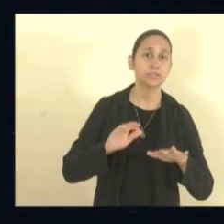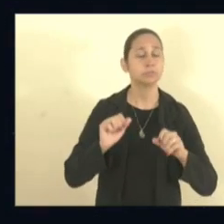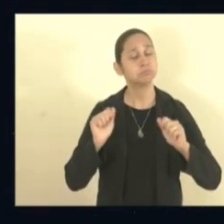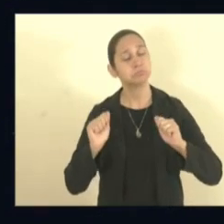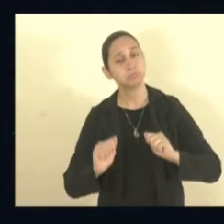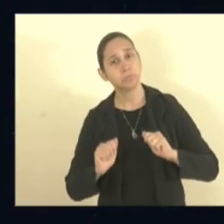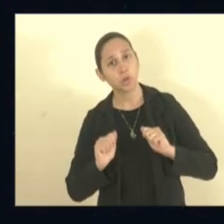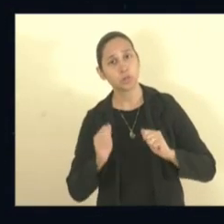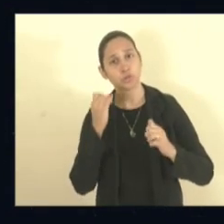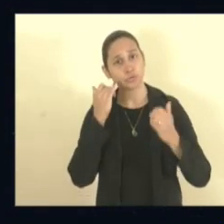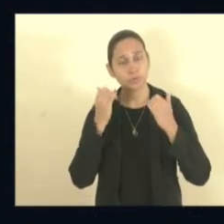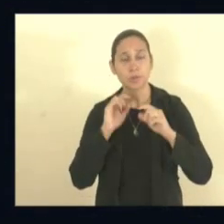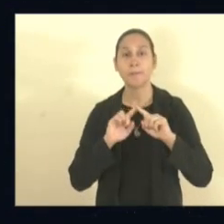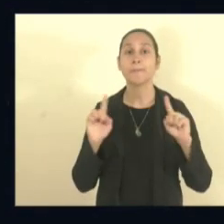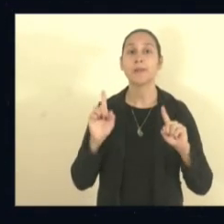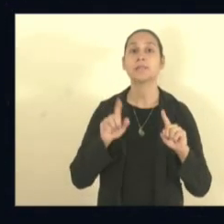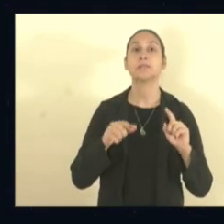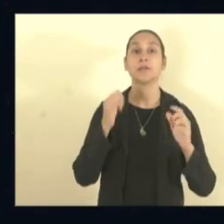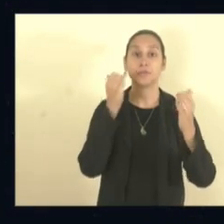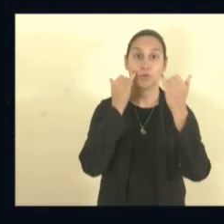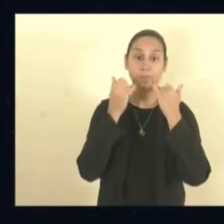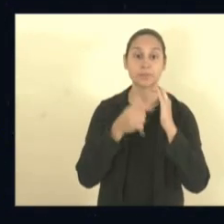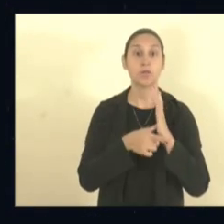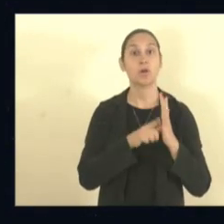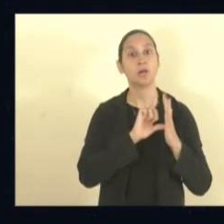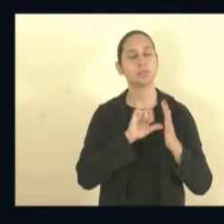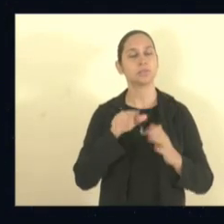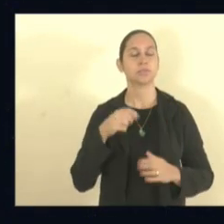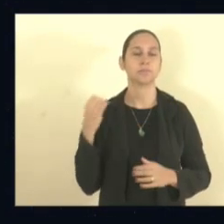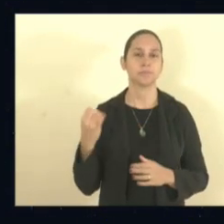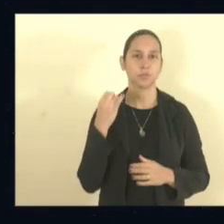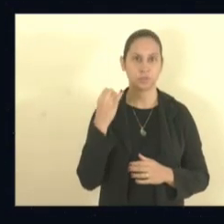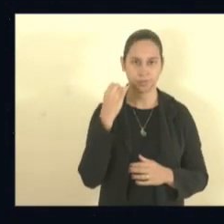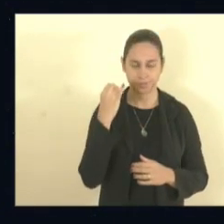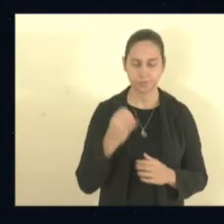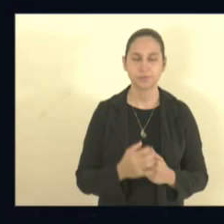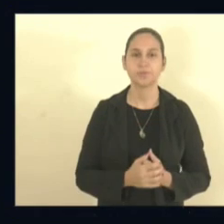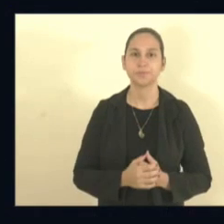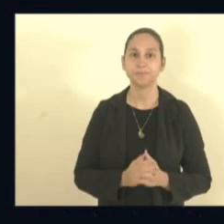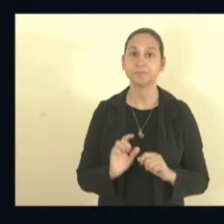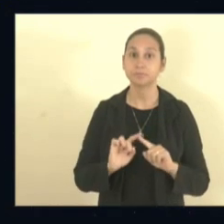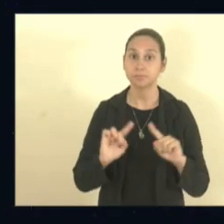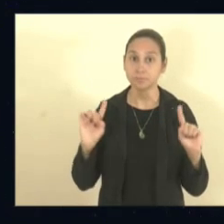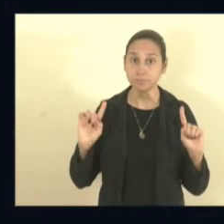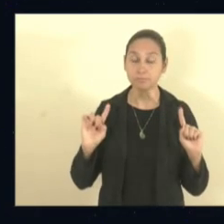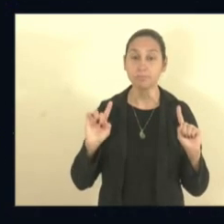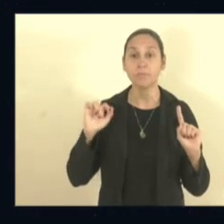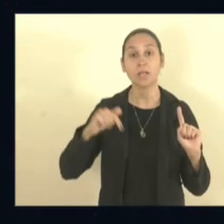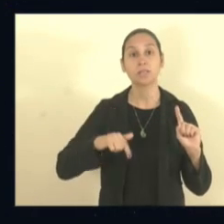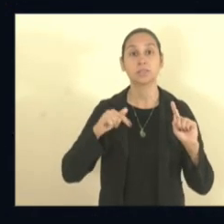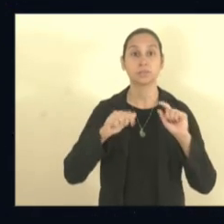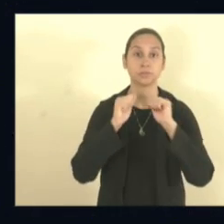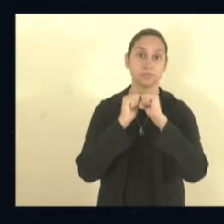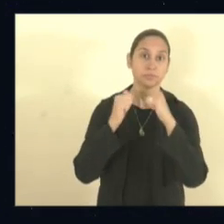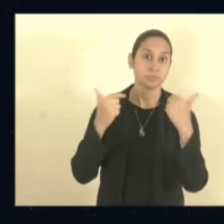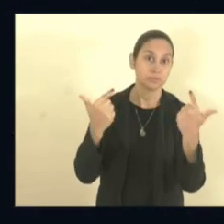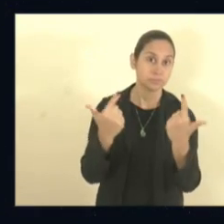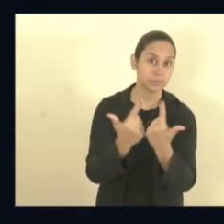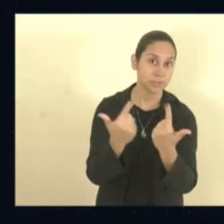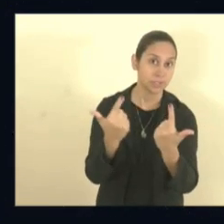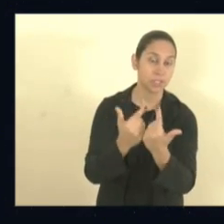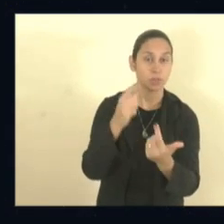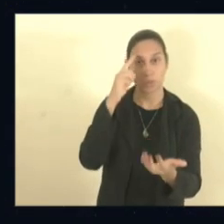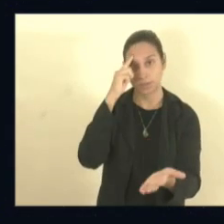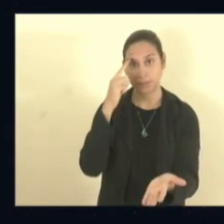uma informação. São dados primários que são fundamentais. Mas cabe aí ao plenário, com a sua soberania,